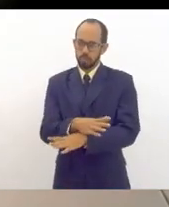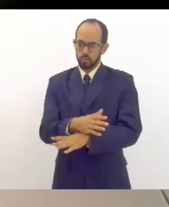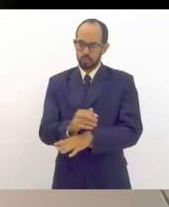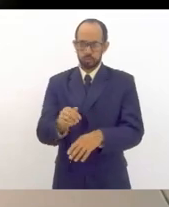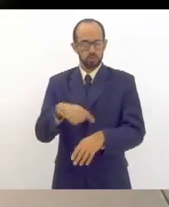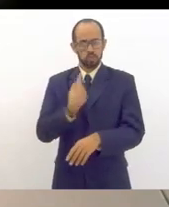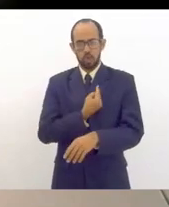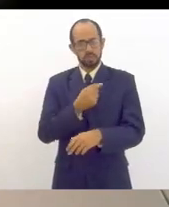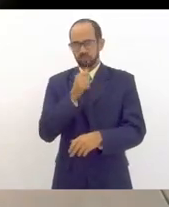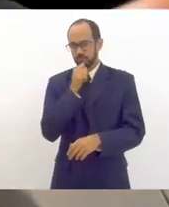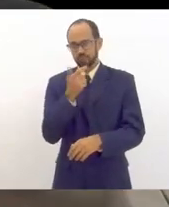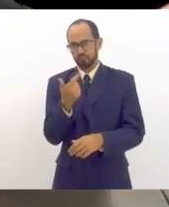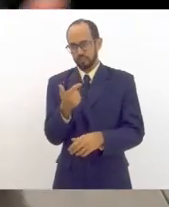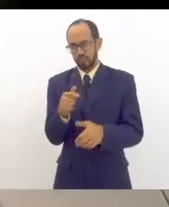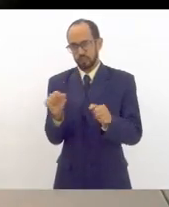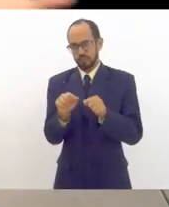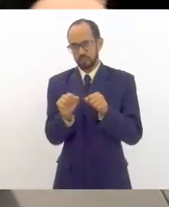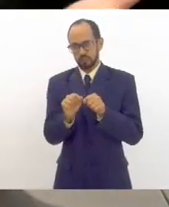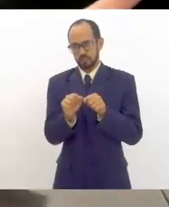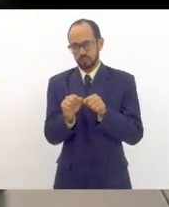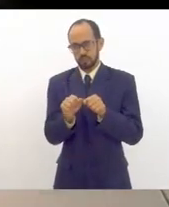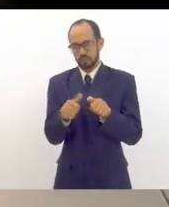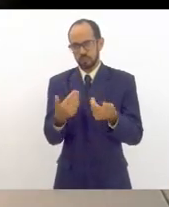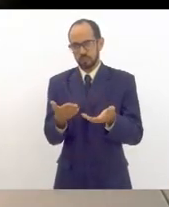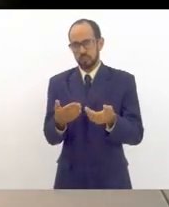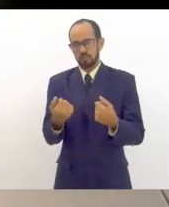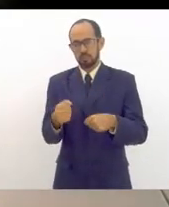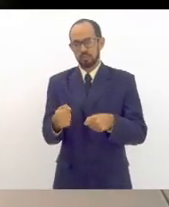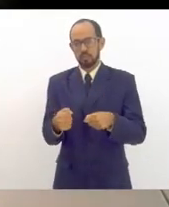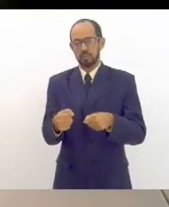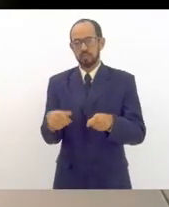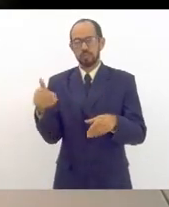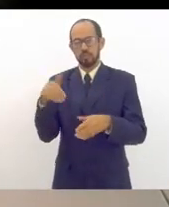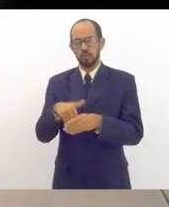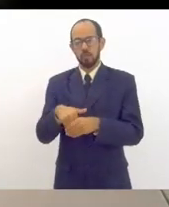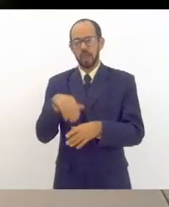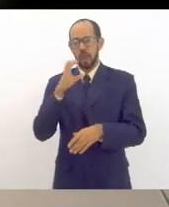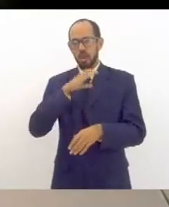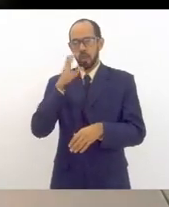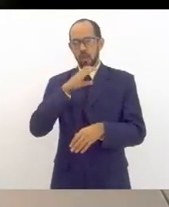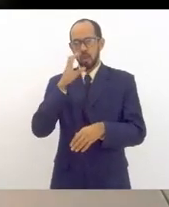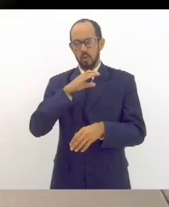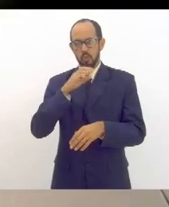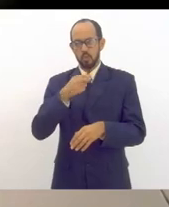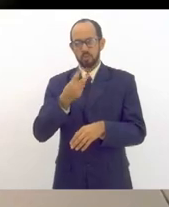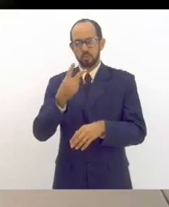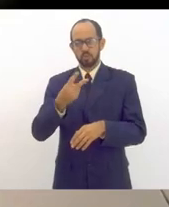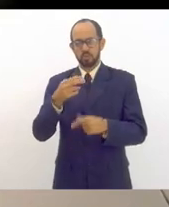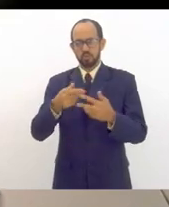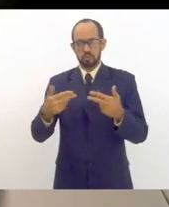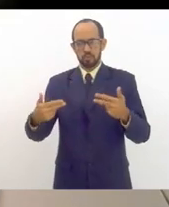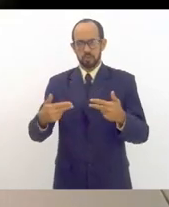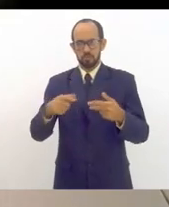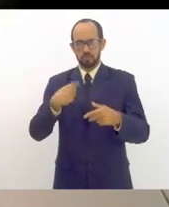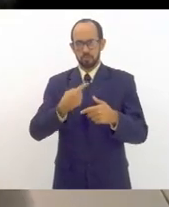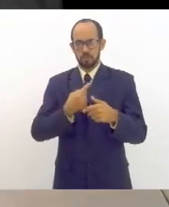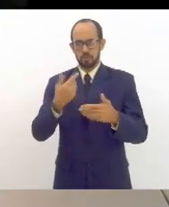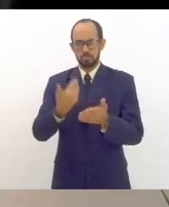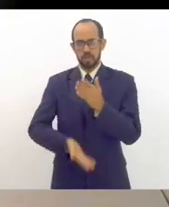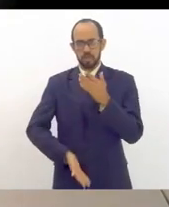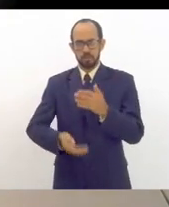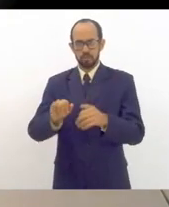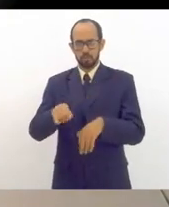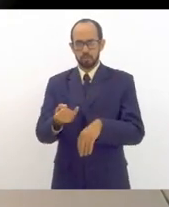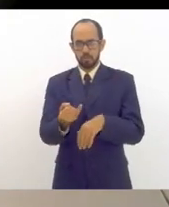queria fazer esse registro aqui. Vamos ter que fazer essa votação agora o mais breve possível, as duas coisas imbricadas, mas eu acho que nós perdemos uma oportunidade aqui.